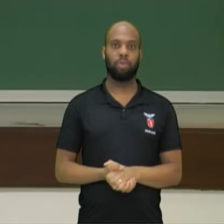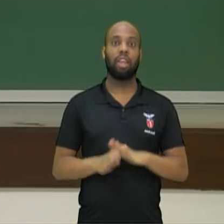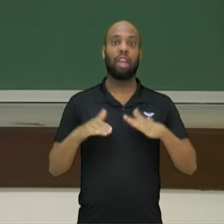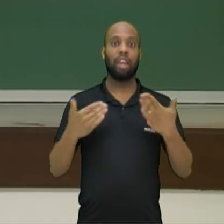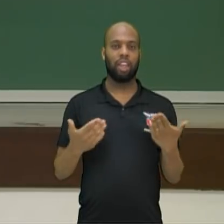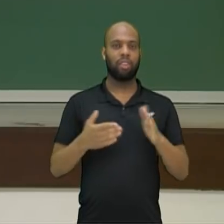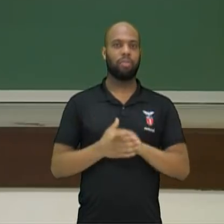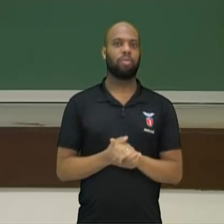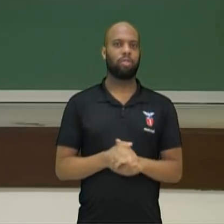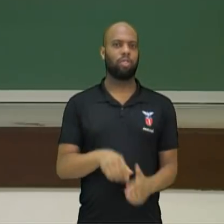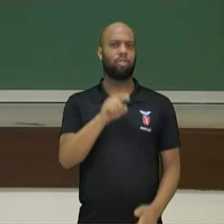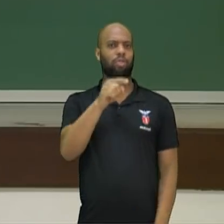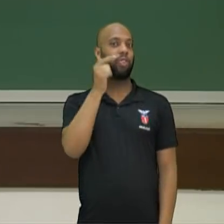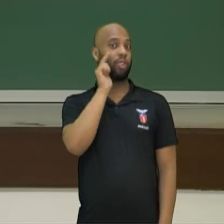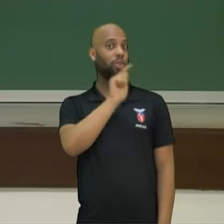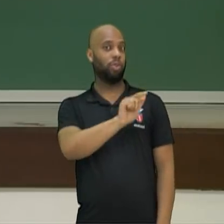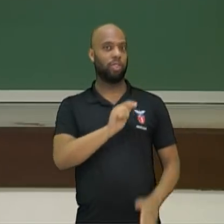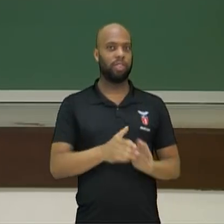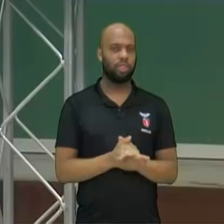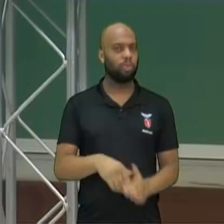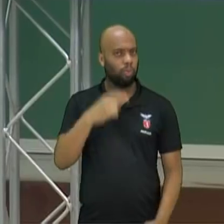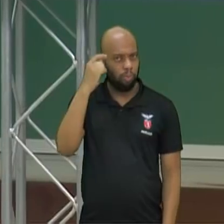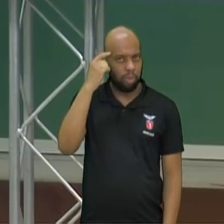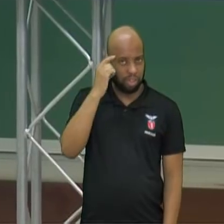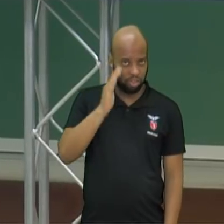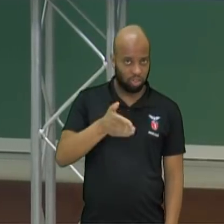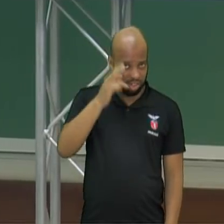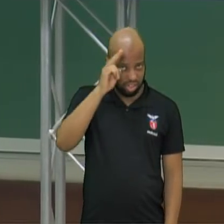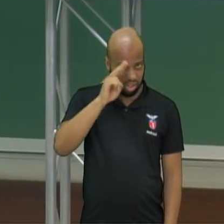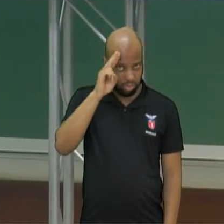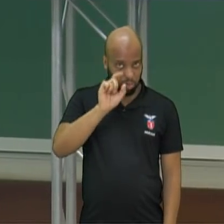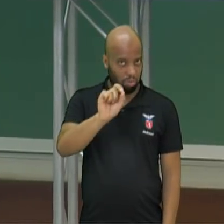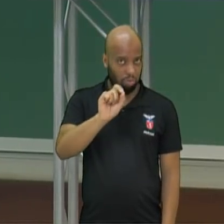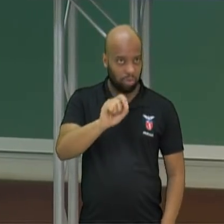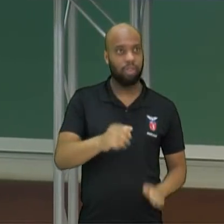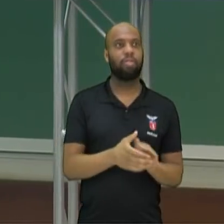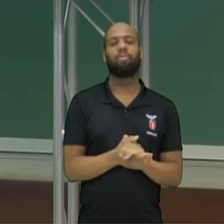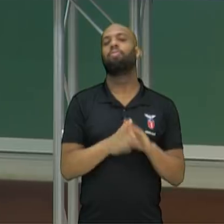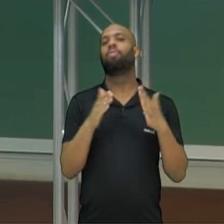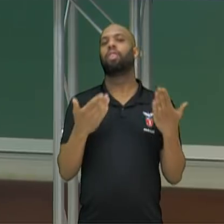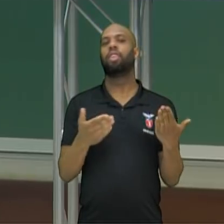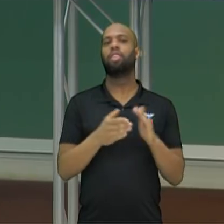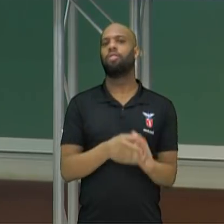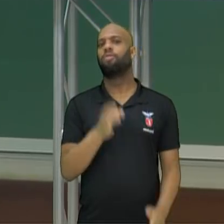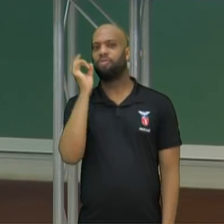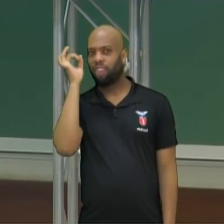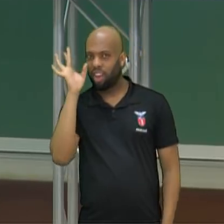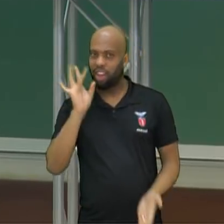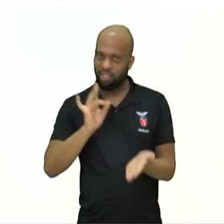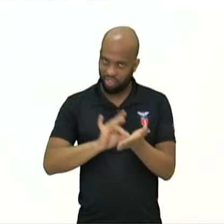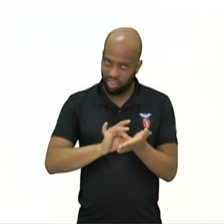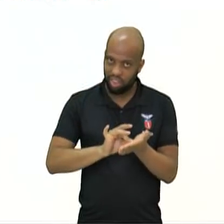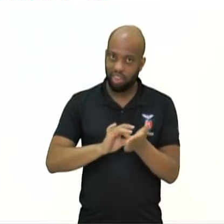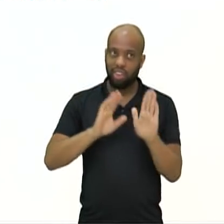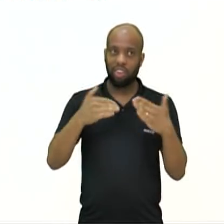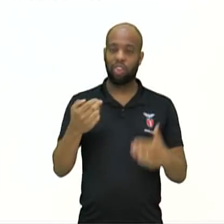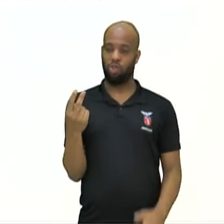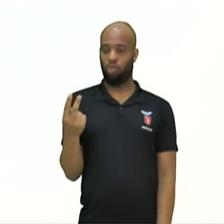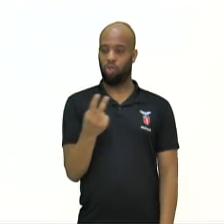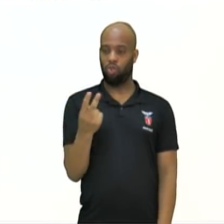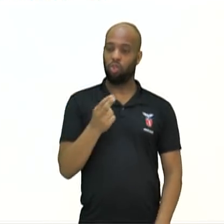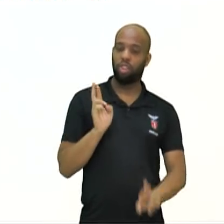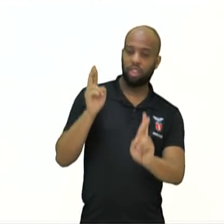Daí lá, conseguiram? Pensaram? Lembraram? Gente, facinho, né? Ó, ambos